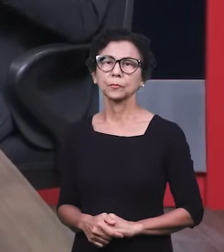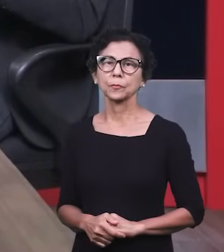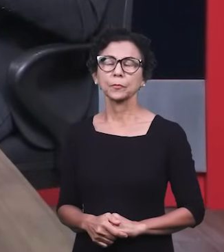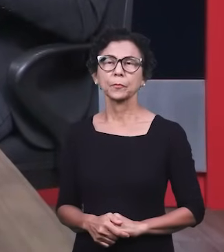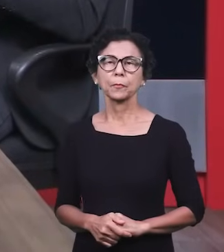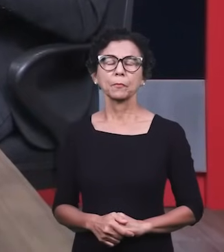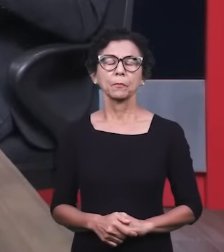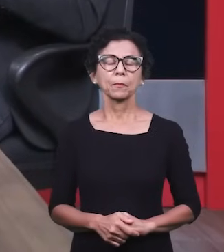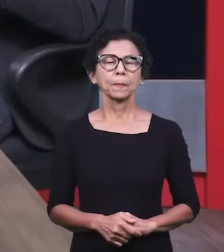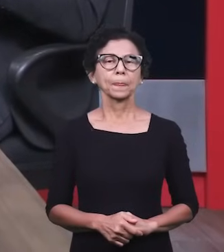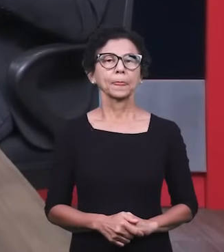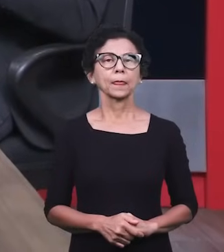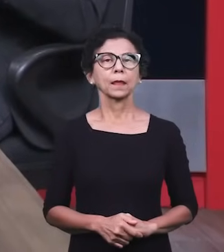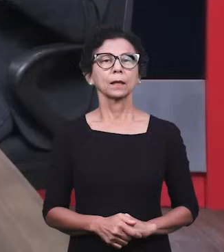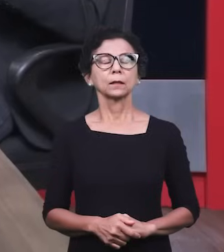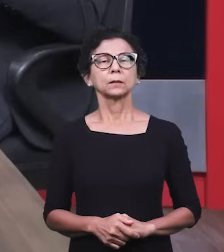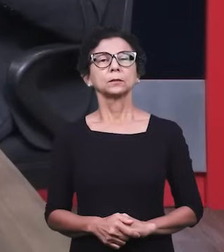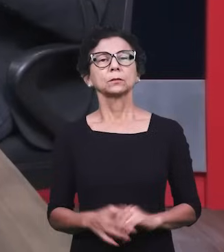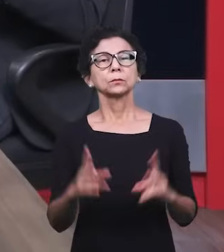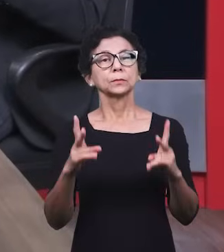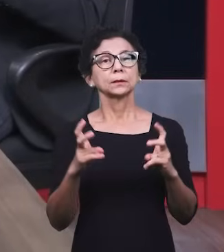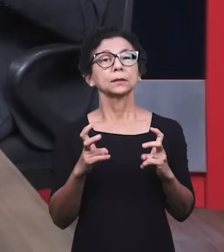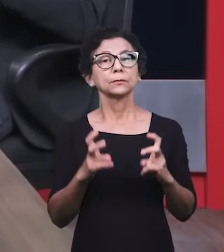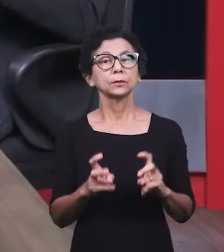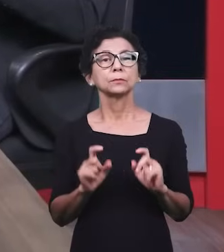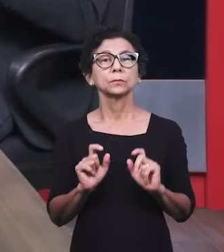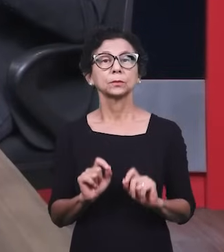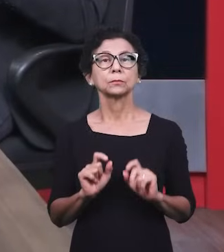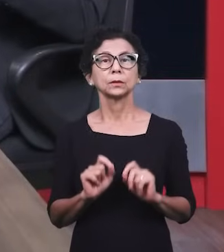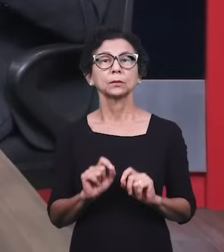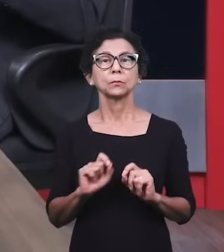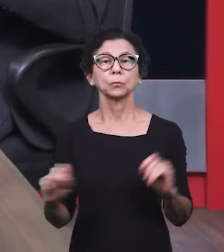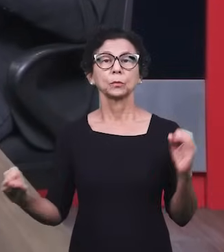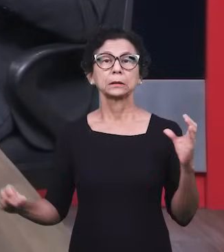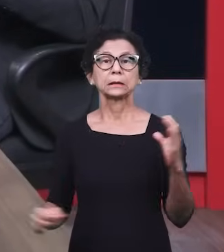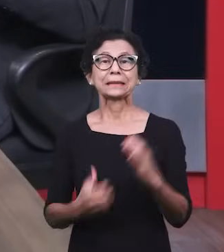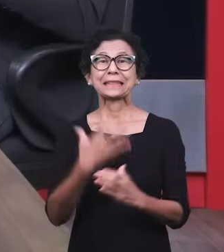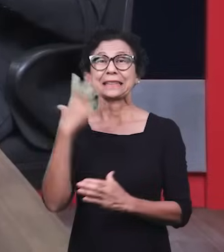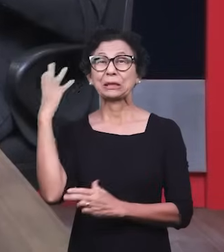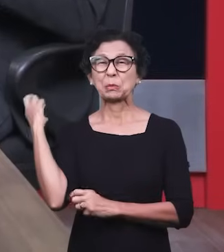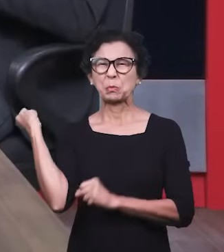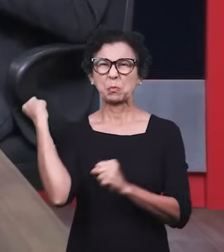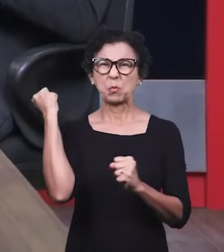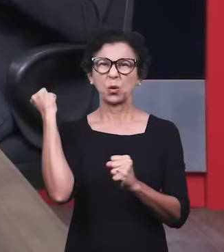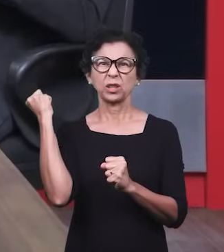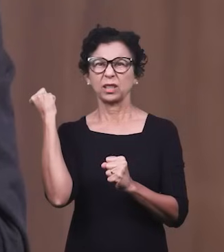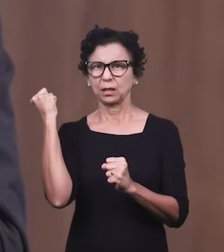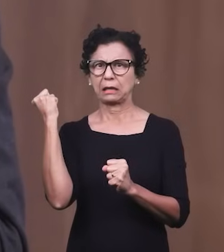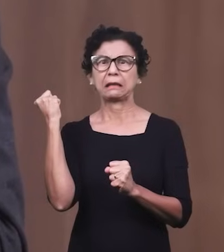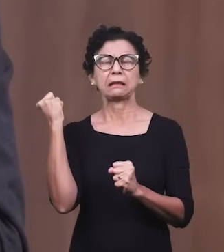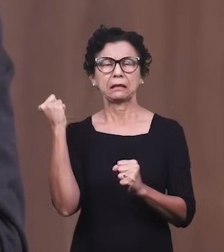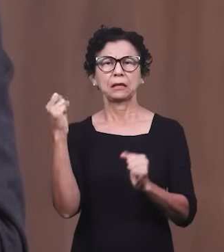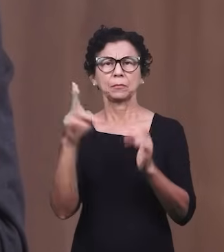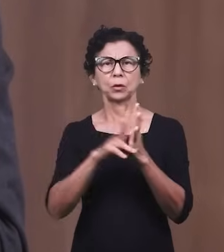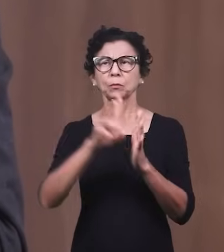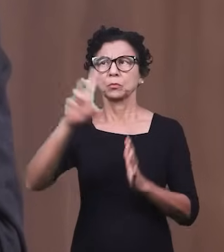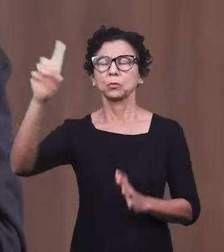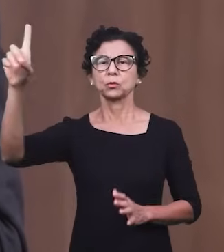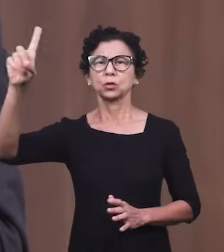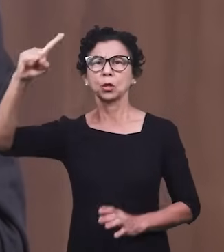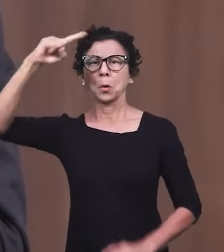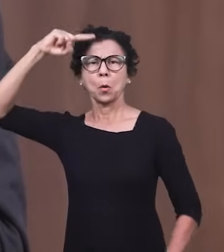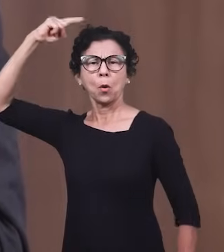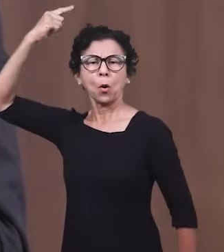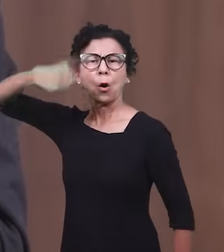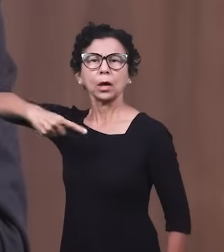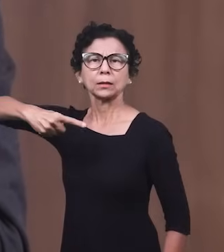um atributo essencial na que é a onipotência de Deus né a onipotência da palavra disse Deus